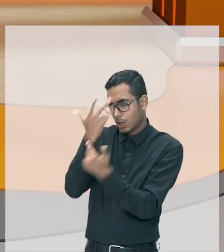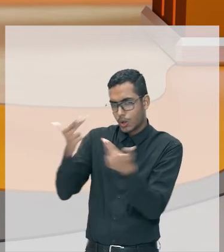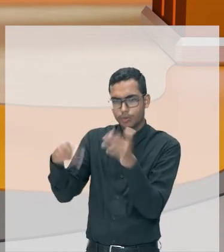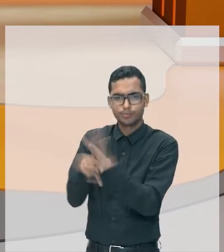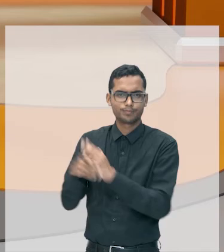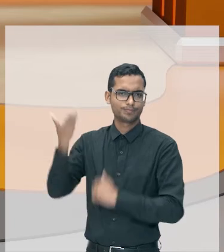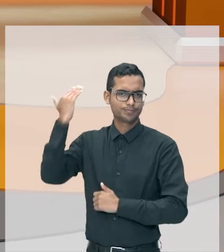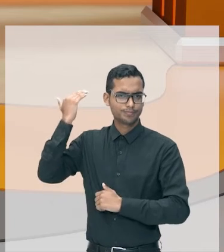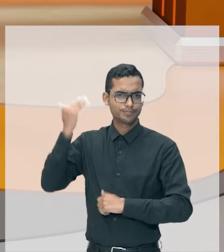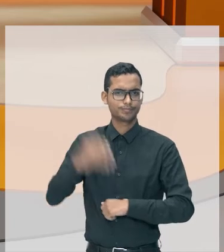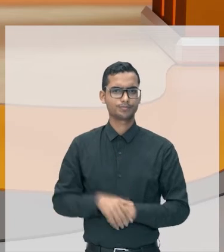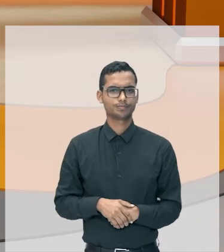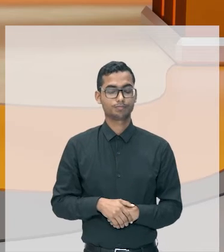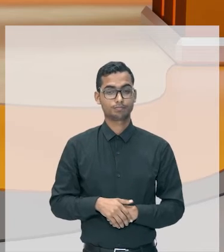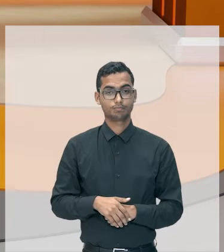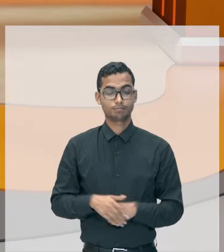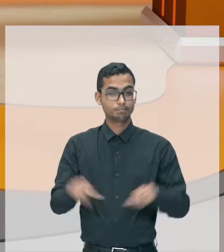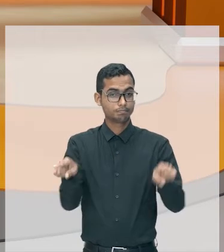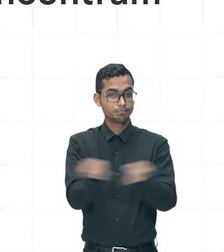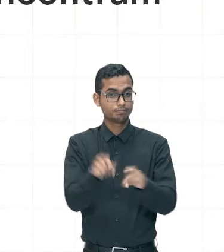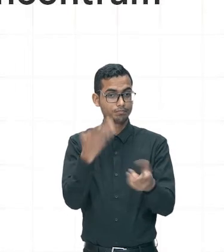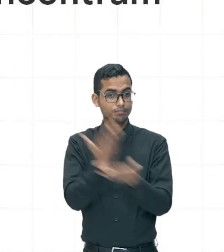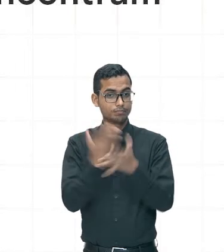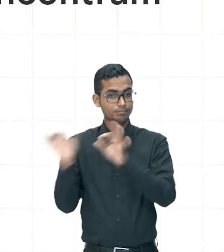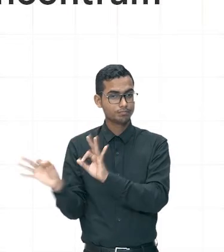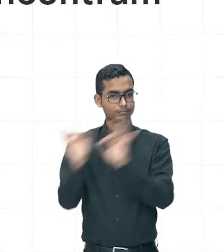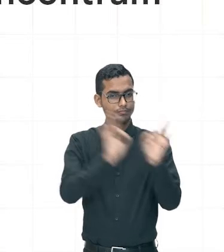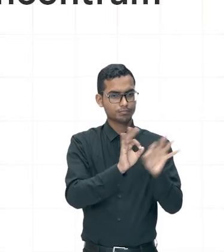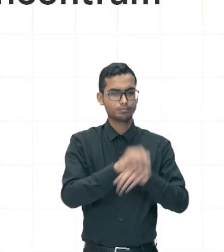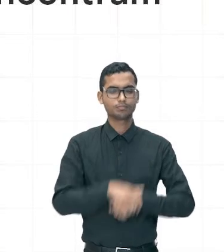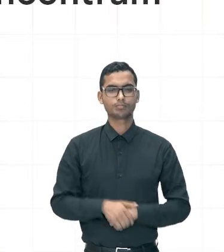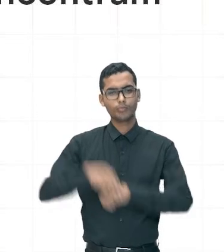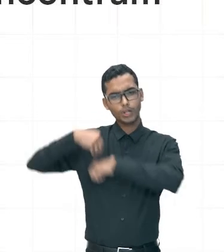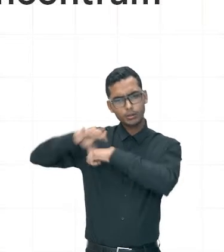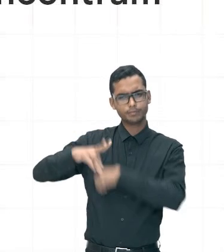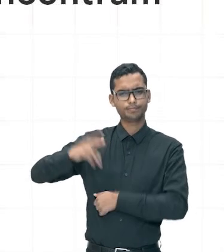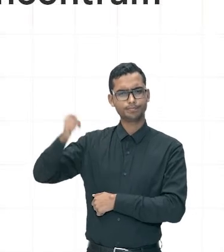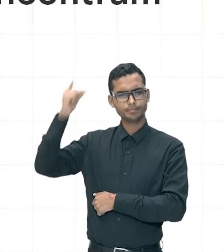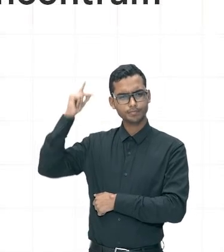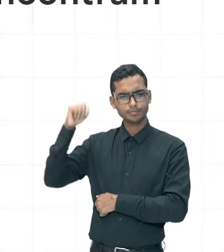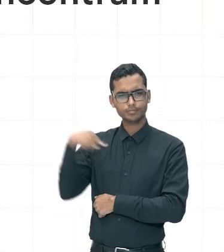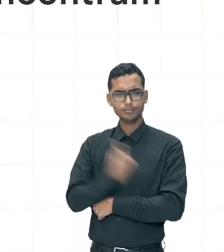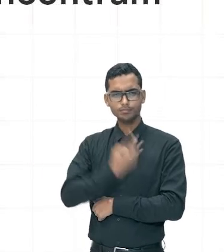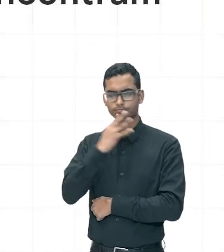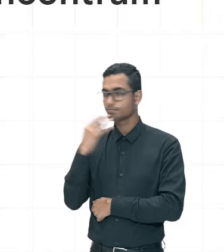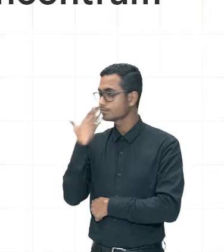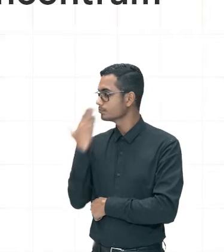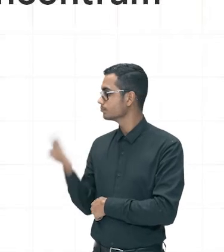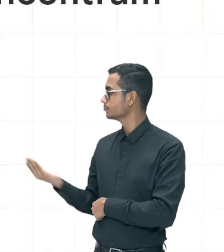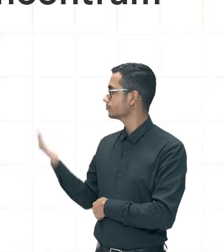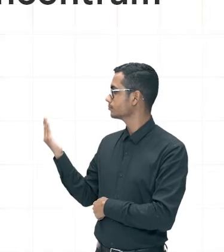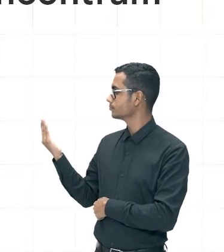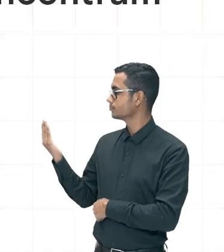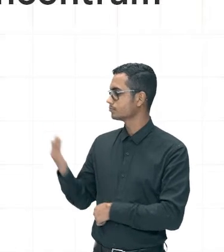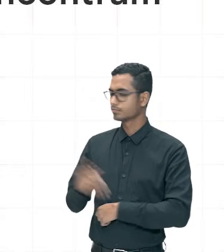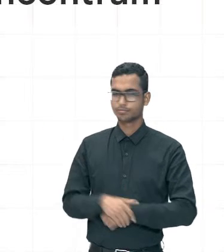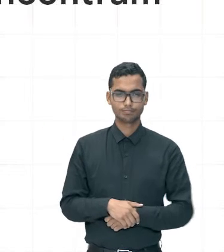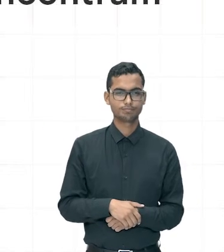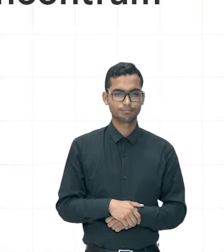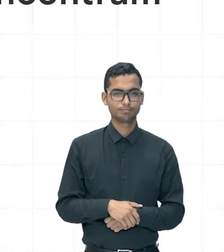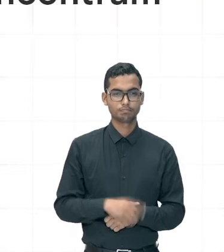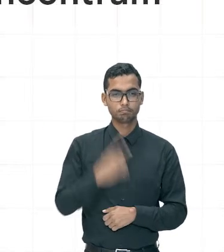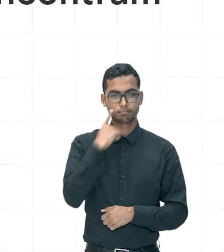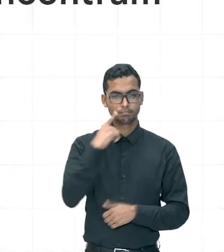só, nós ainda vamos ter o seguinte, as pistas antigas, que chamamos de fontes históricas, podem ser separadas ainda em